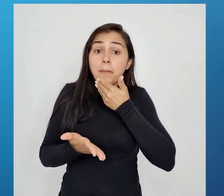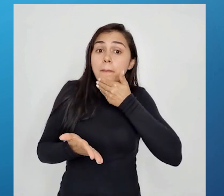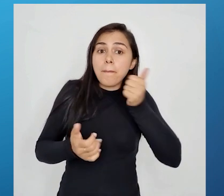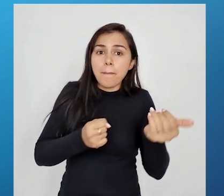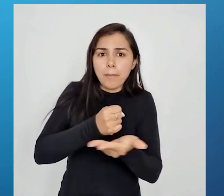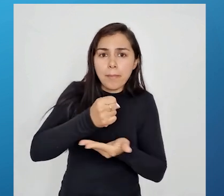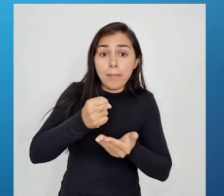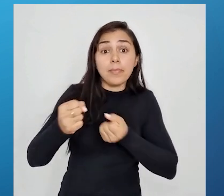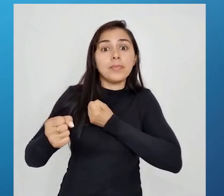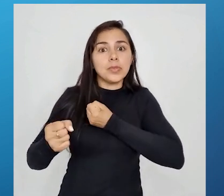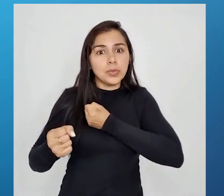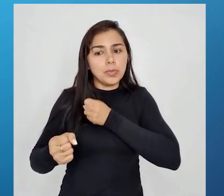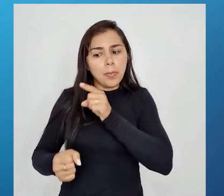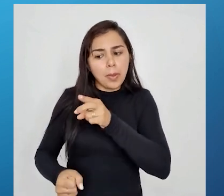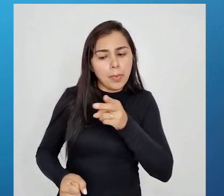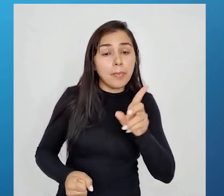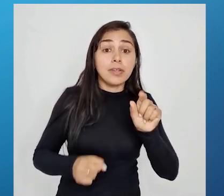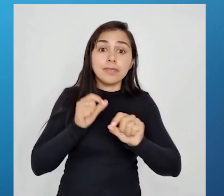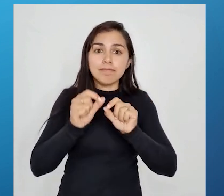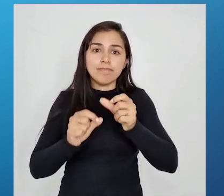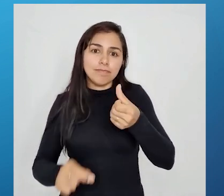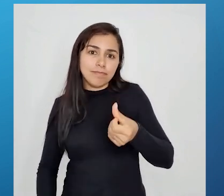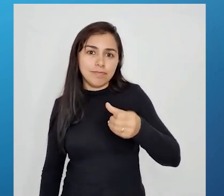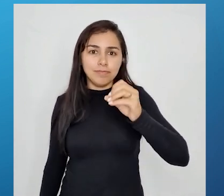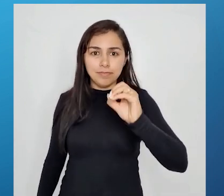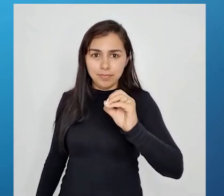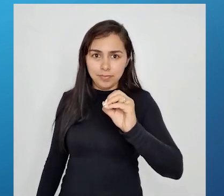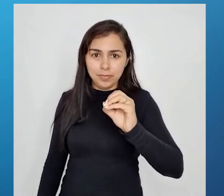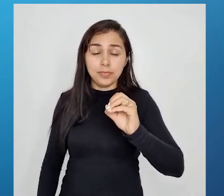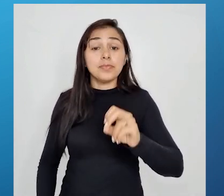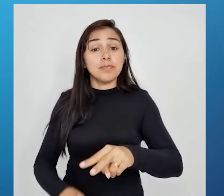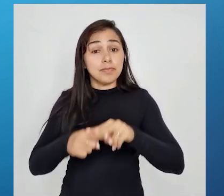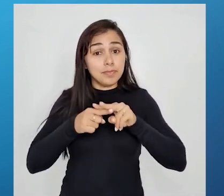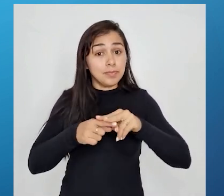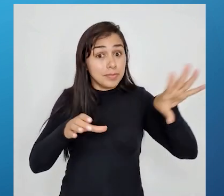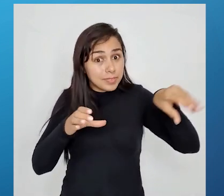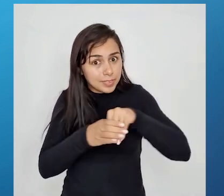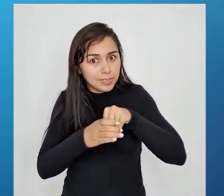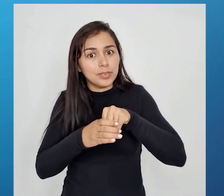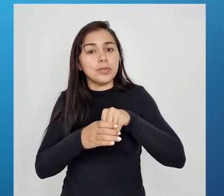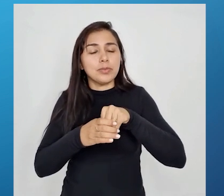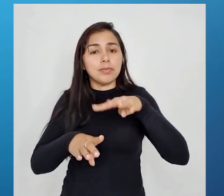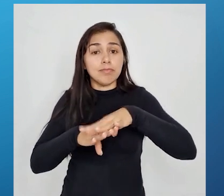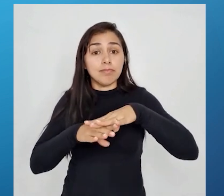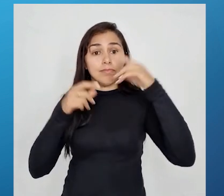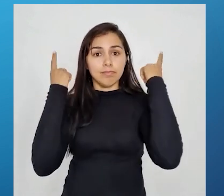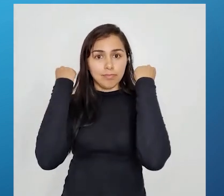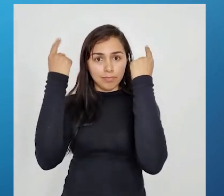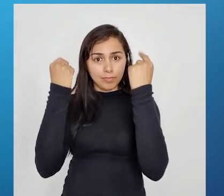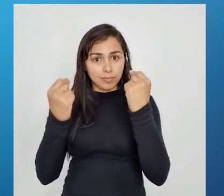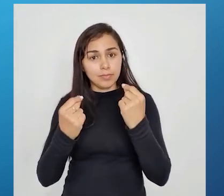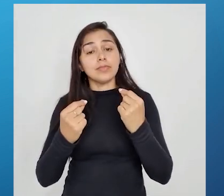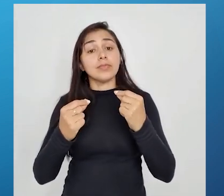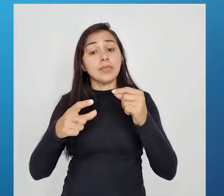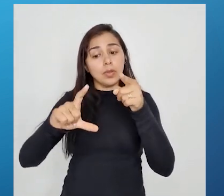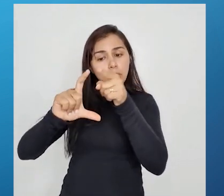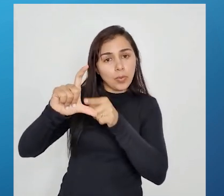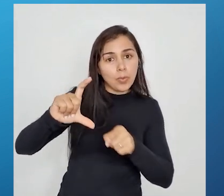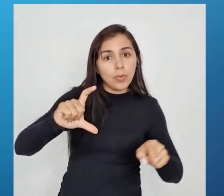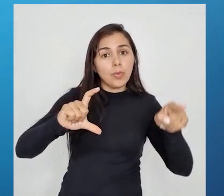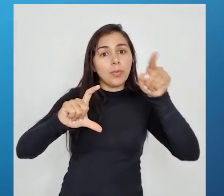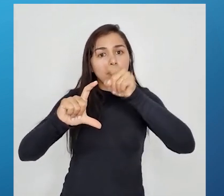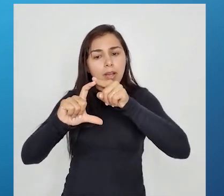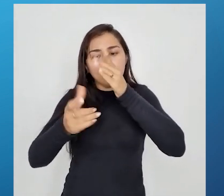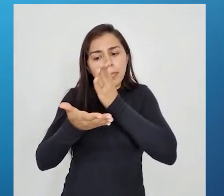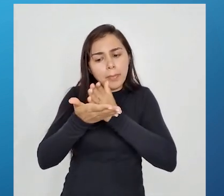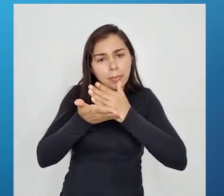numérica para a contagem era a 60. Dessa forma, introduziu na Grécia a divisão da circunferência em 360